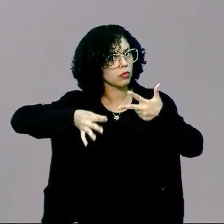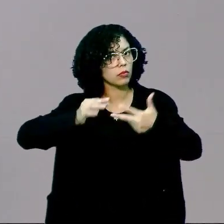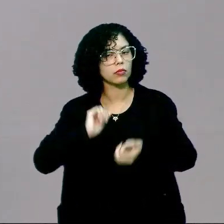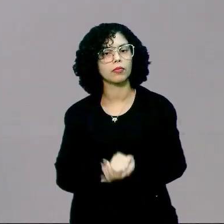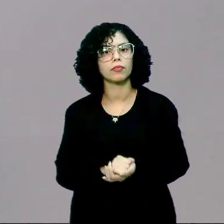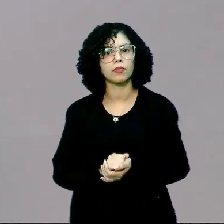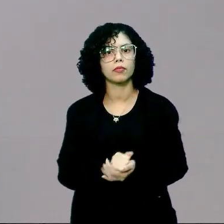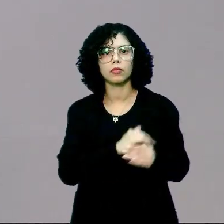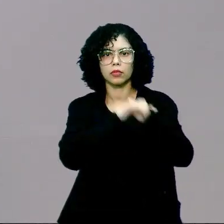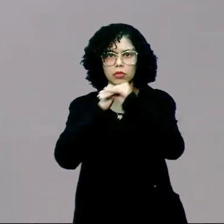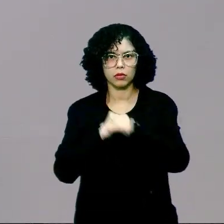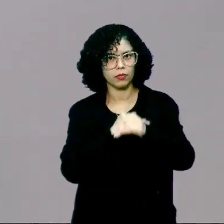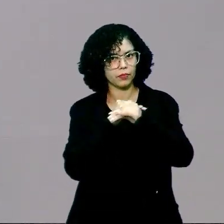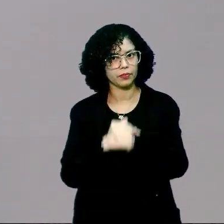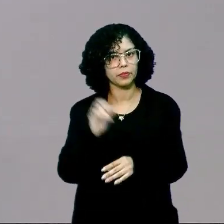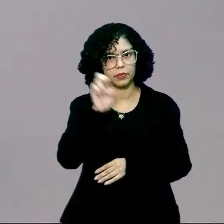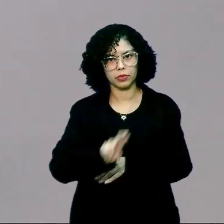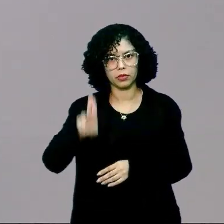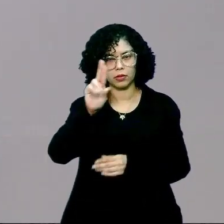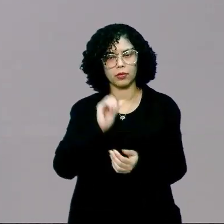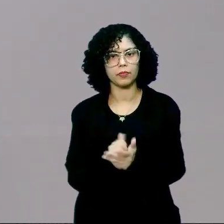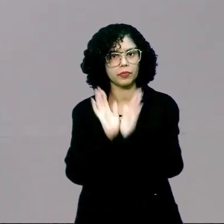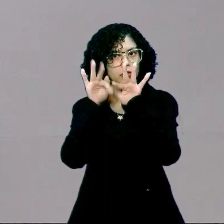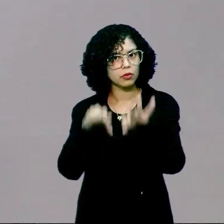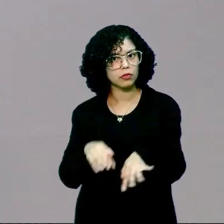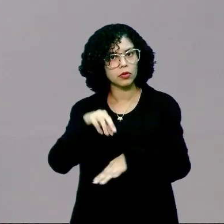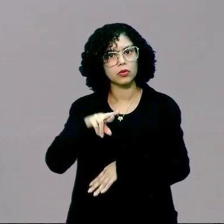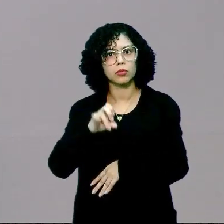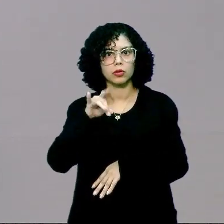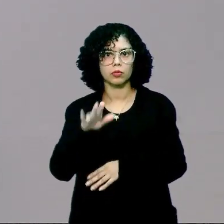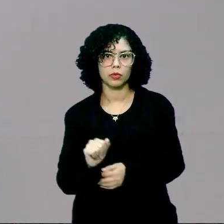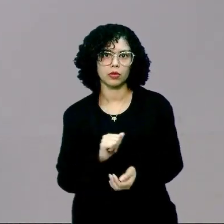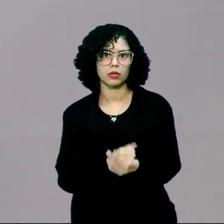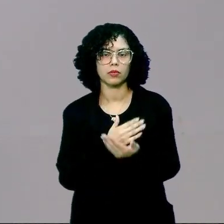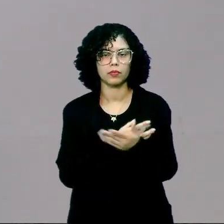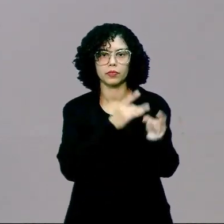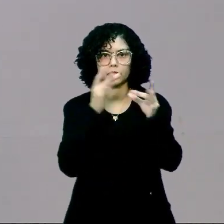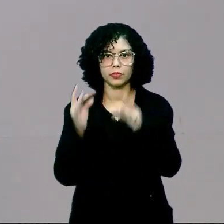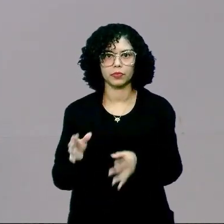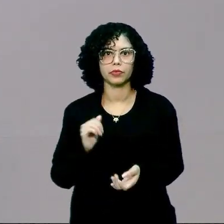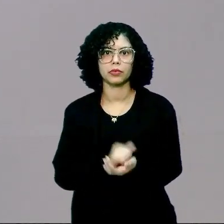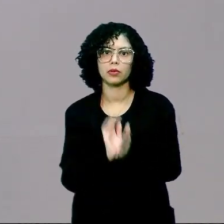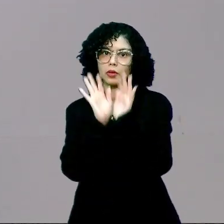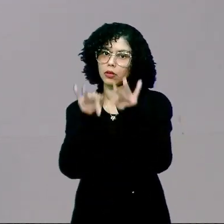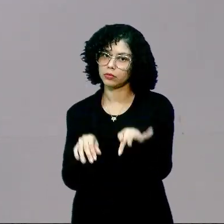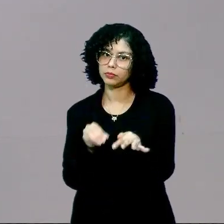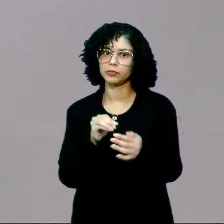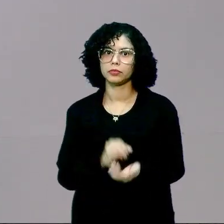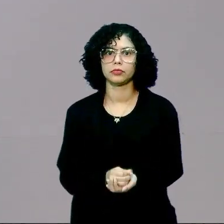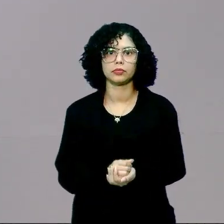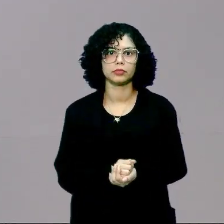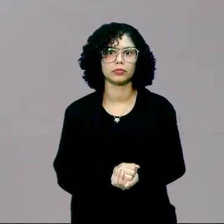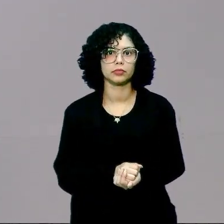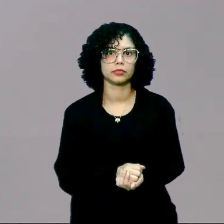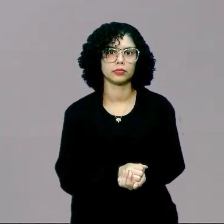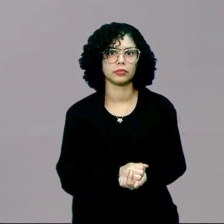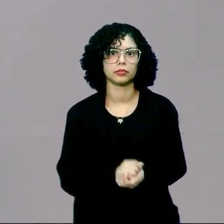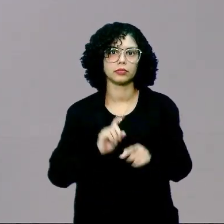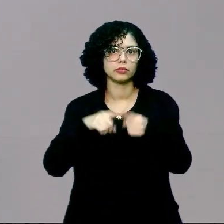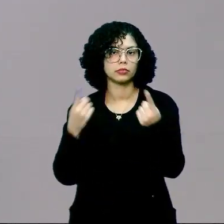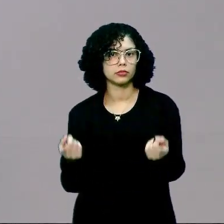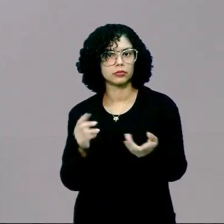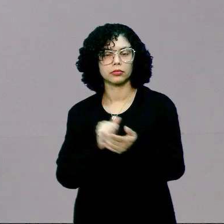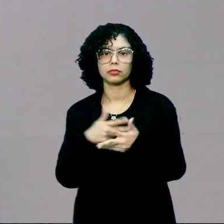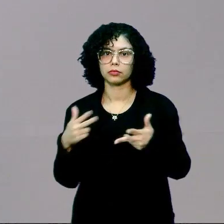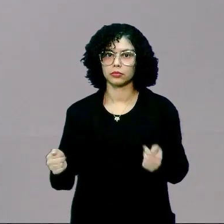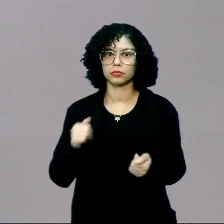judiciário, igualzinho estava sendo na Europa, o fim do monopólio de comércio e o fim do jugo europeu. Mas